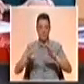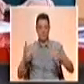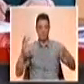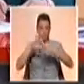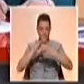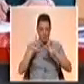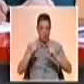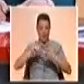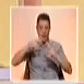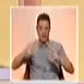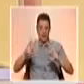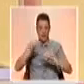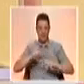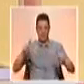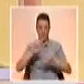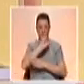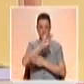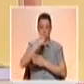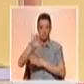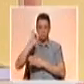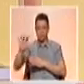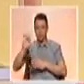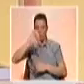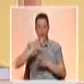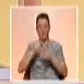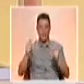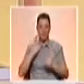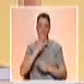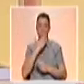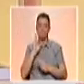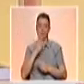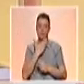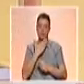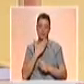feitas. Portanto, ela distribui várias qualidades de água para